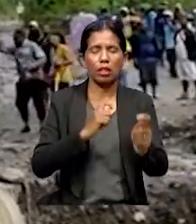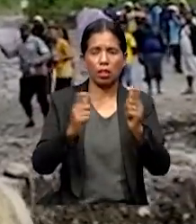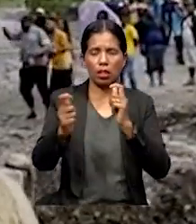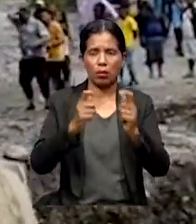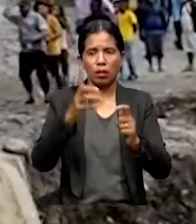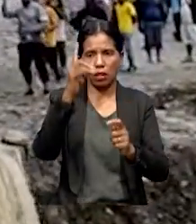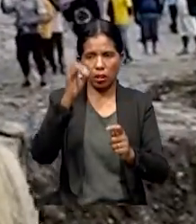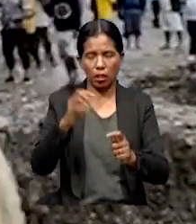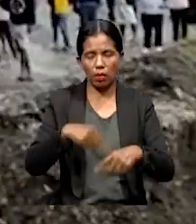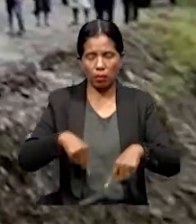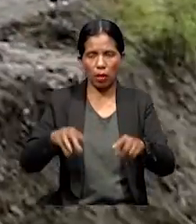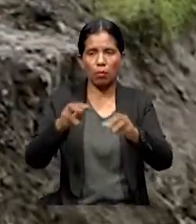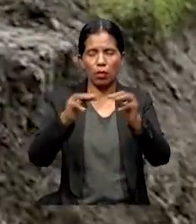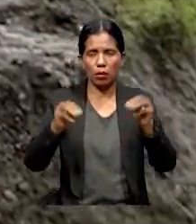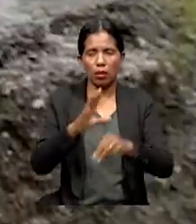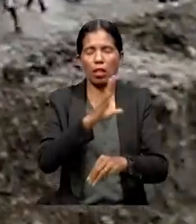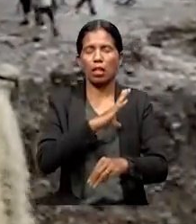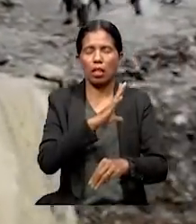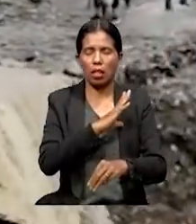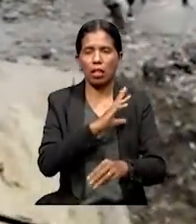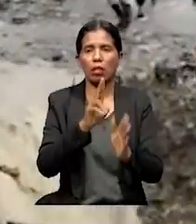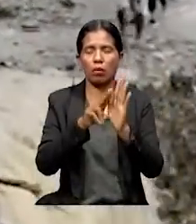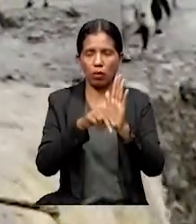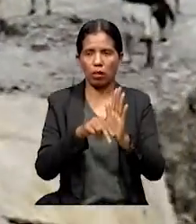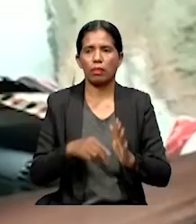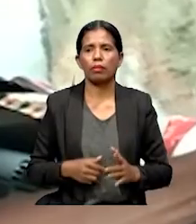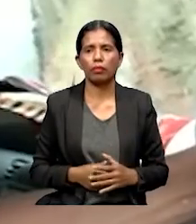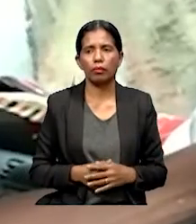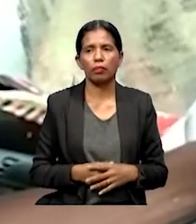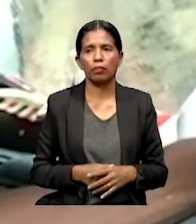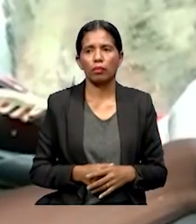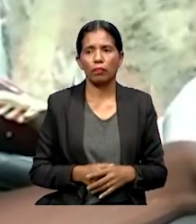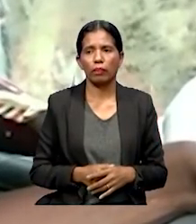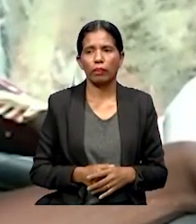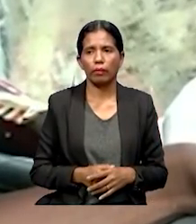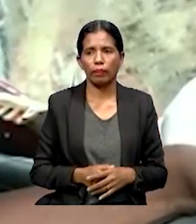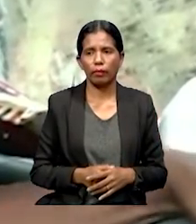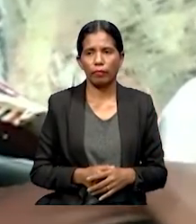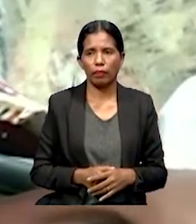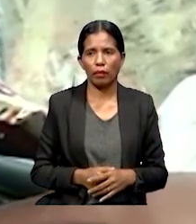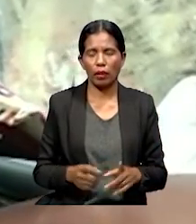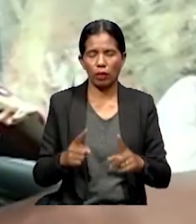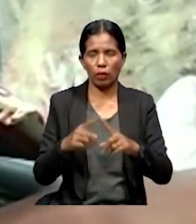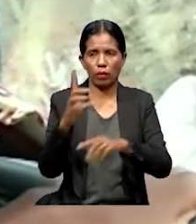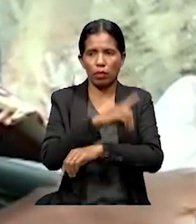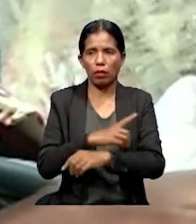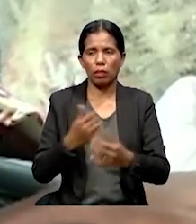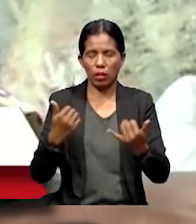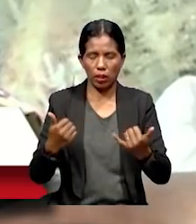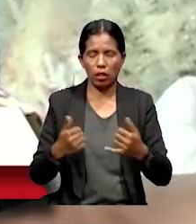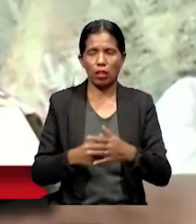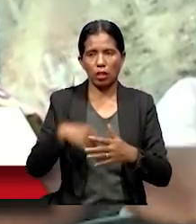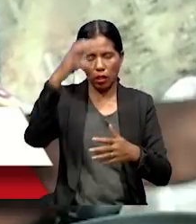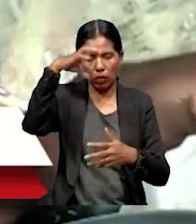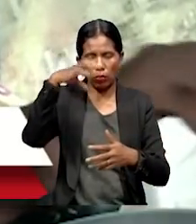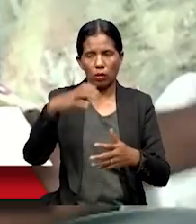dili ba munisipio, tenki hein oras ba oras. Dere samba, ohen, ondorin dene, akuntesi de ondorin dene, akuntesi